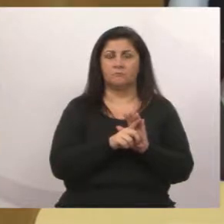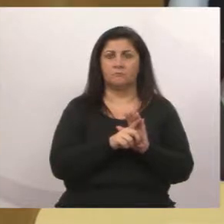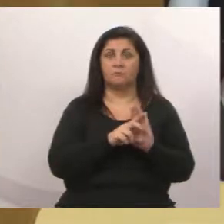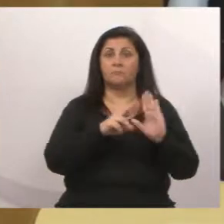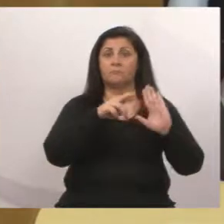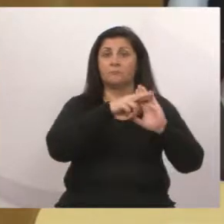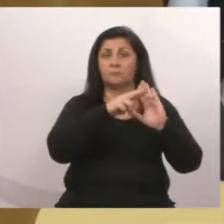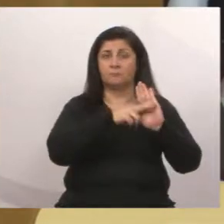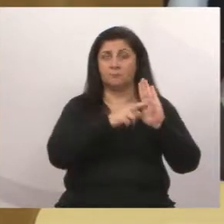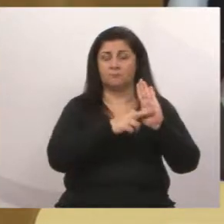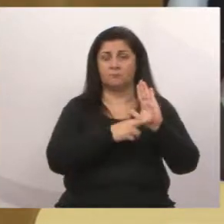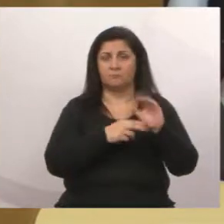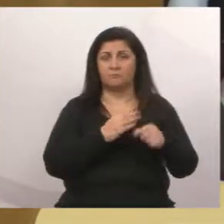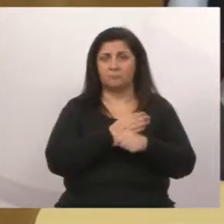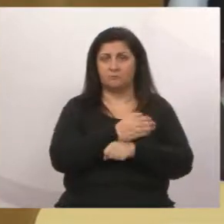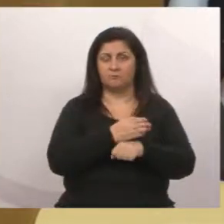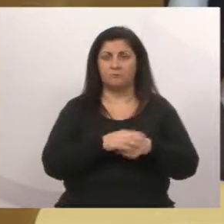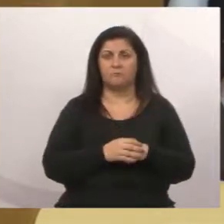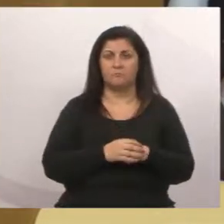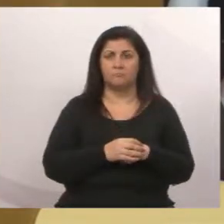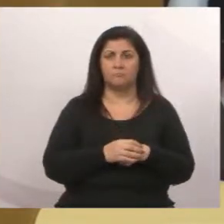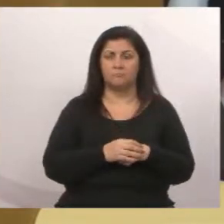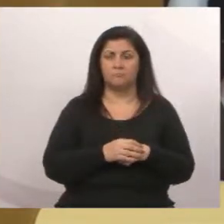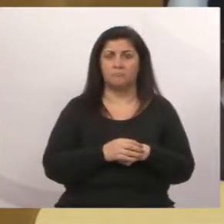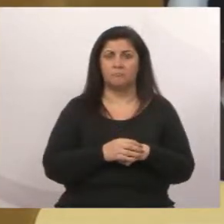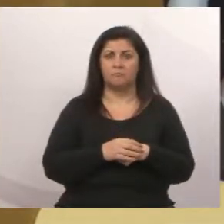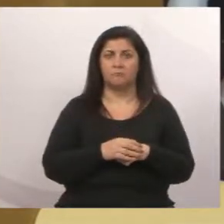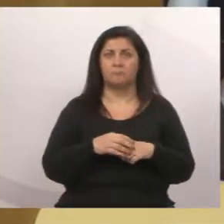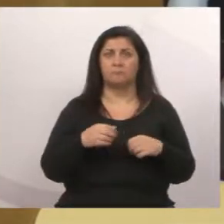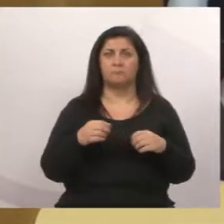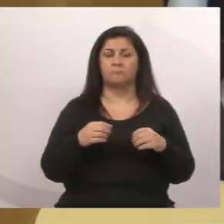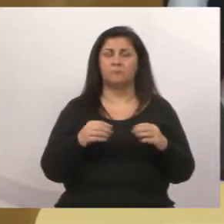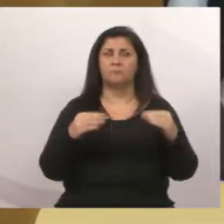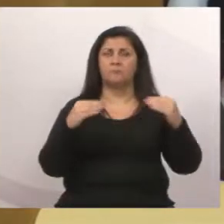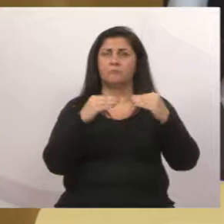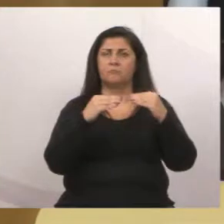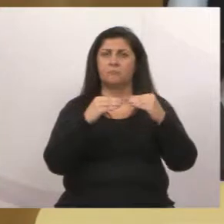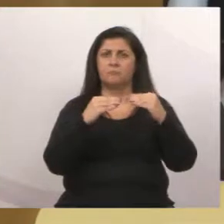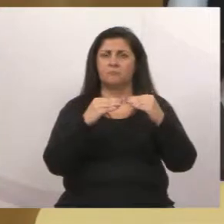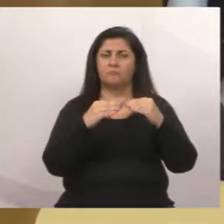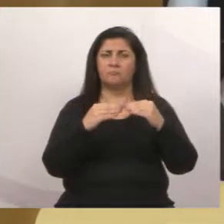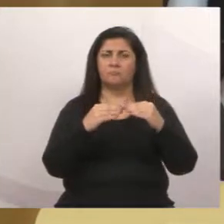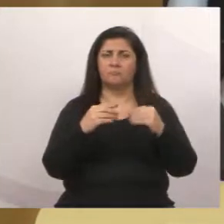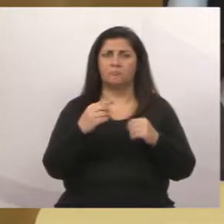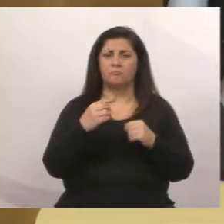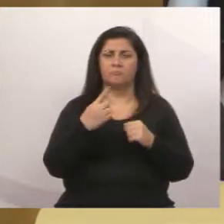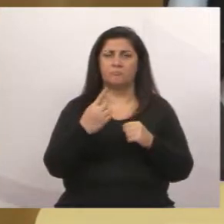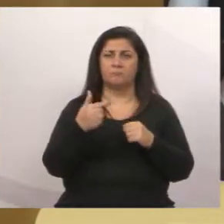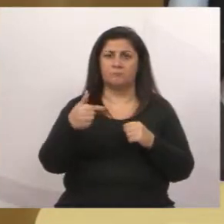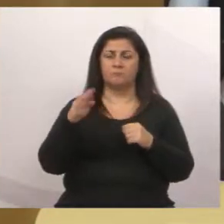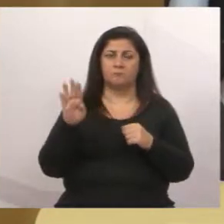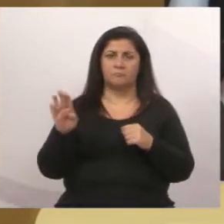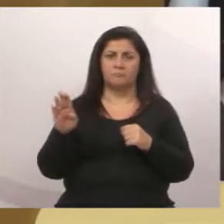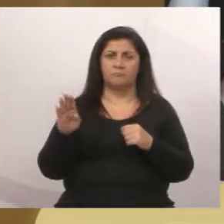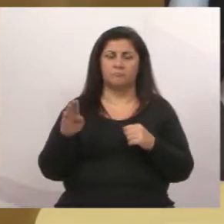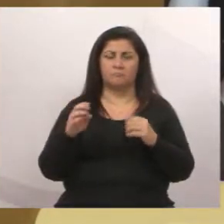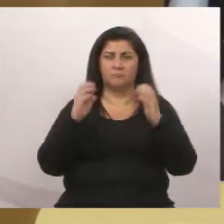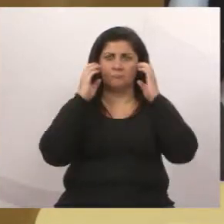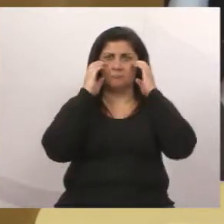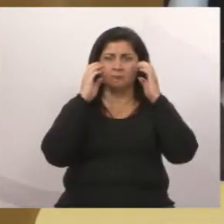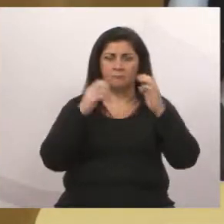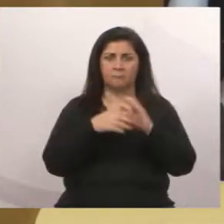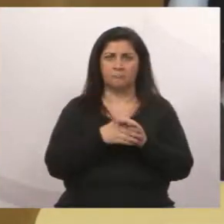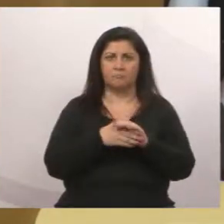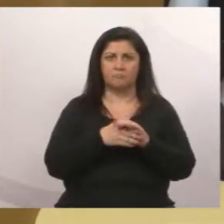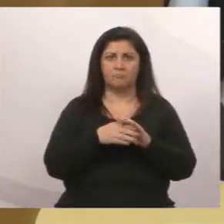atribuições do cargo efetivo de controlador interno, correspondente ao item 17b, nos seguintes termos. 17b,